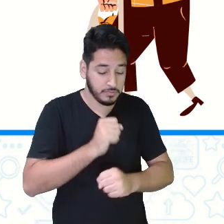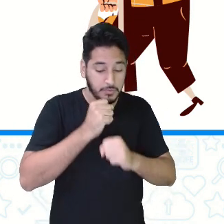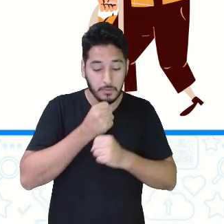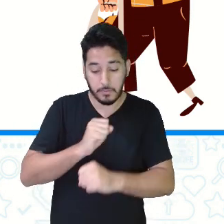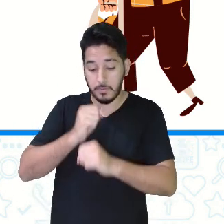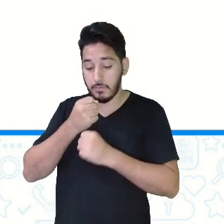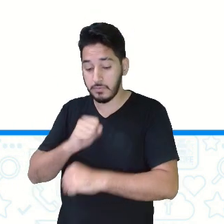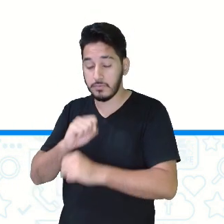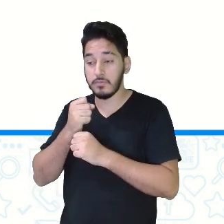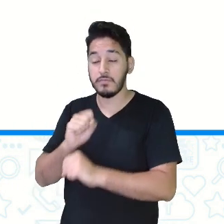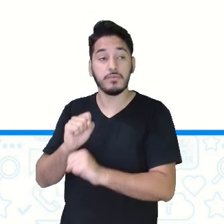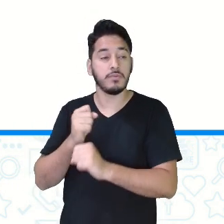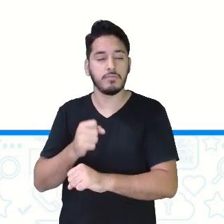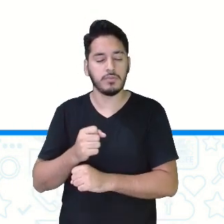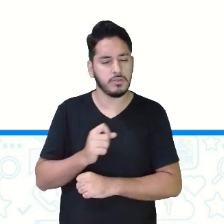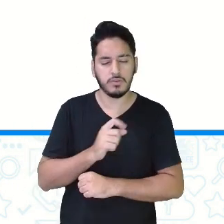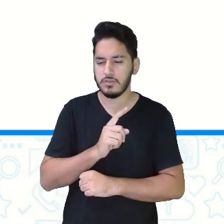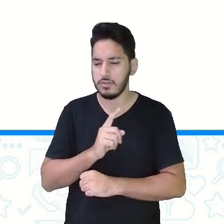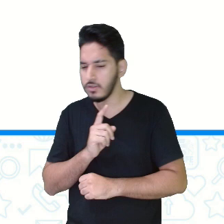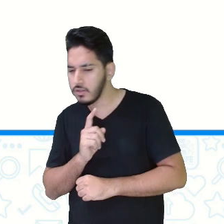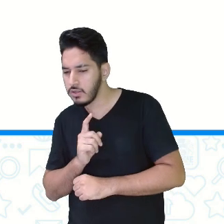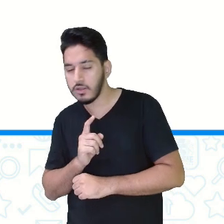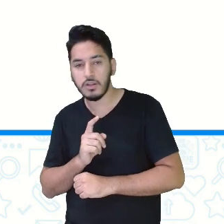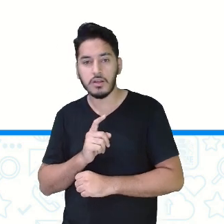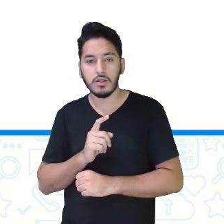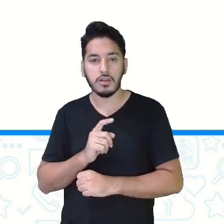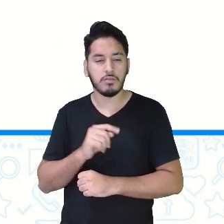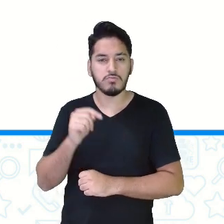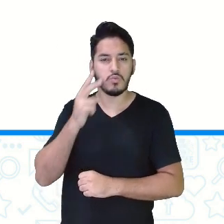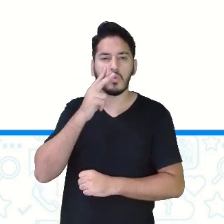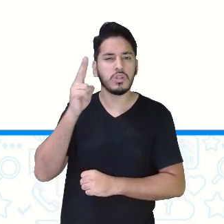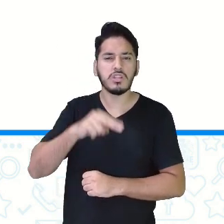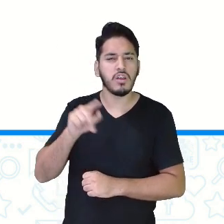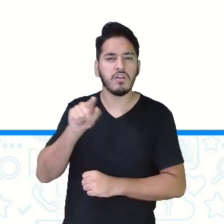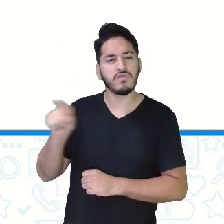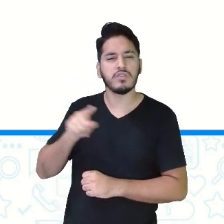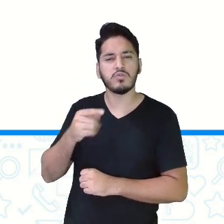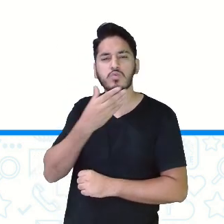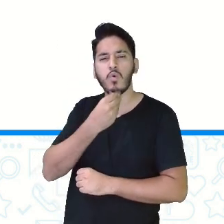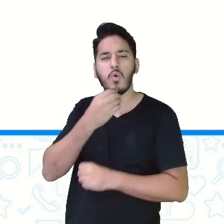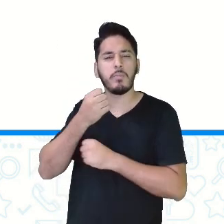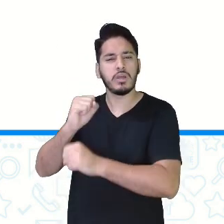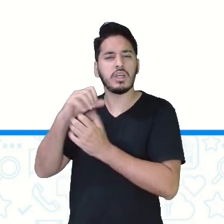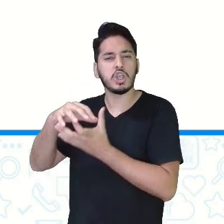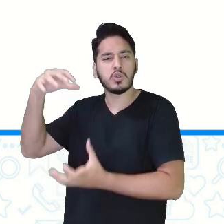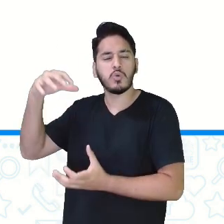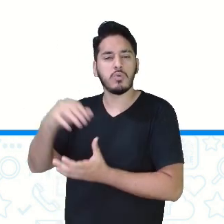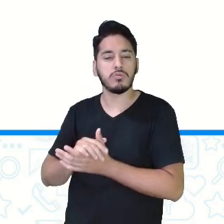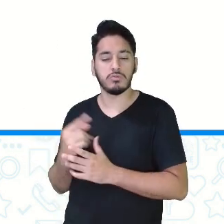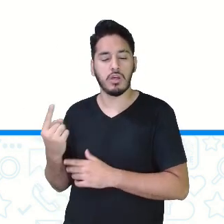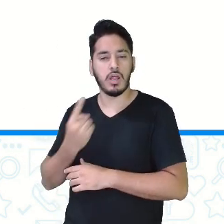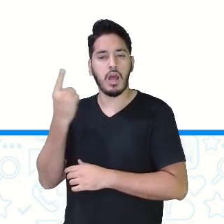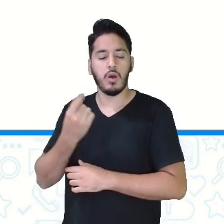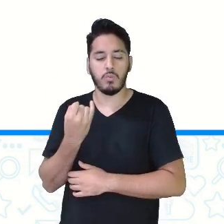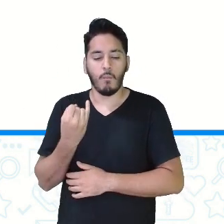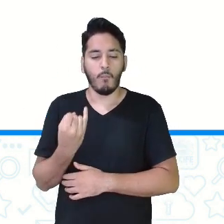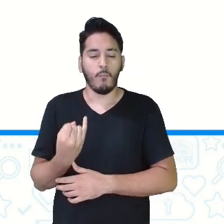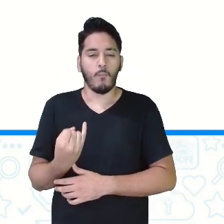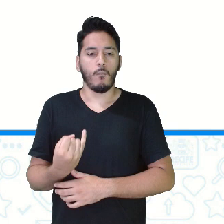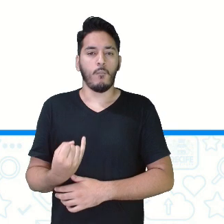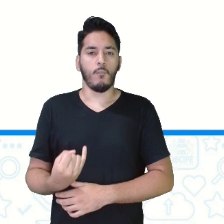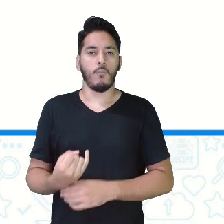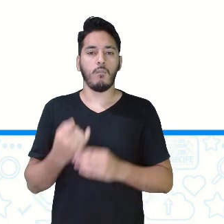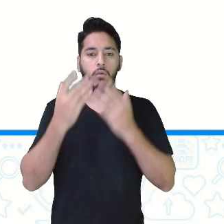Leôncio nunca tinha visto, nem nessa, nem em outras estadas na cidade. Era alto, magro e de